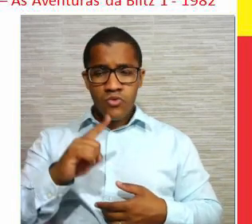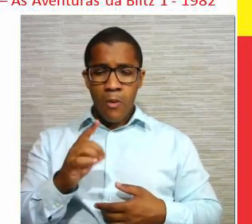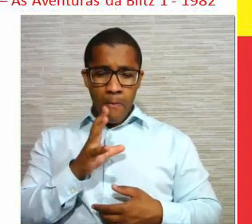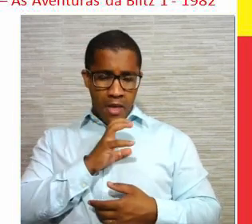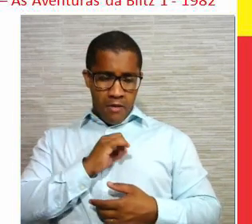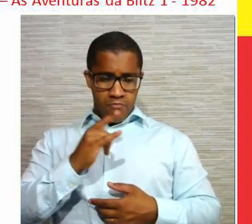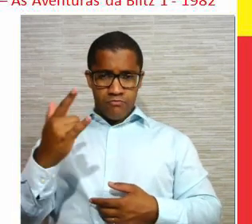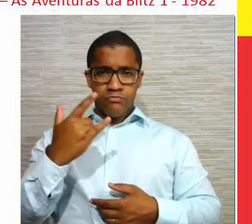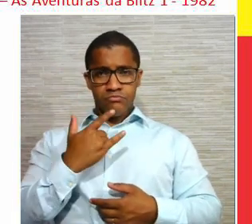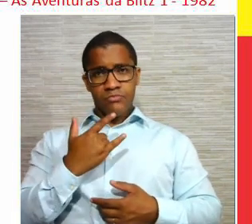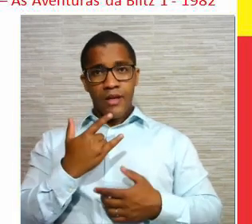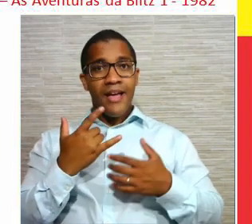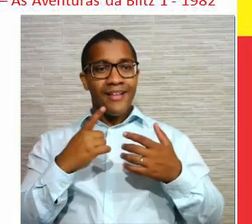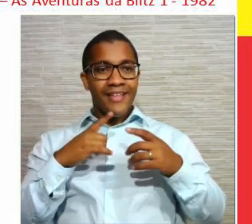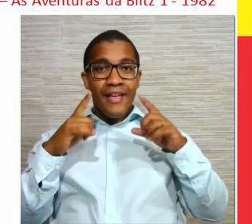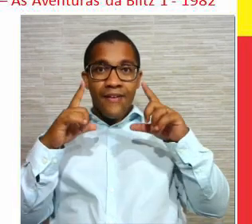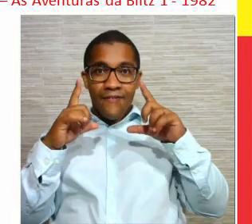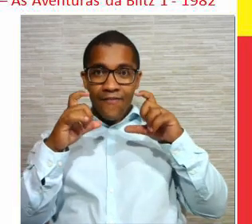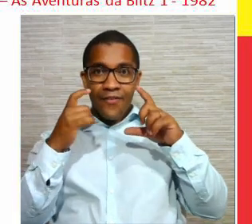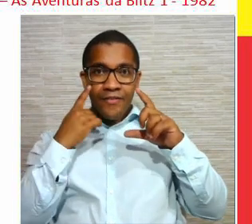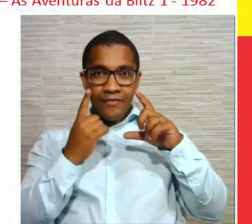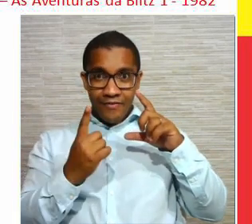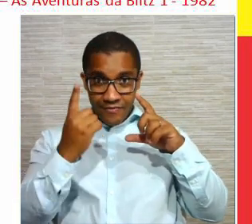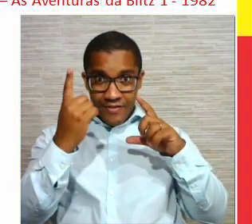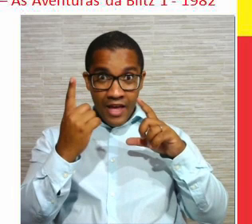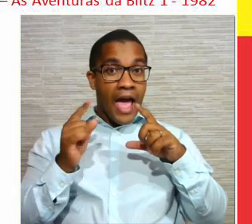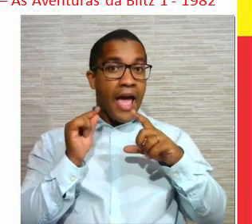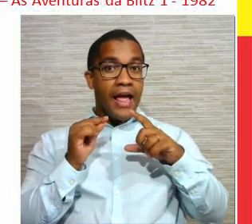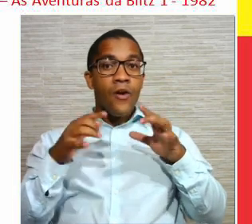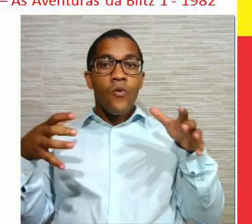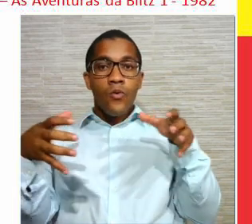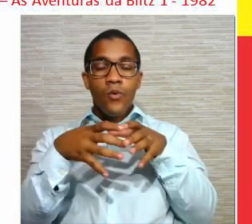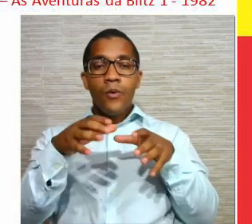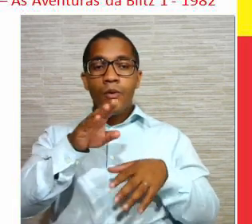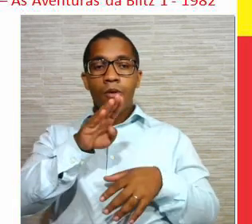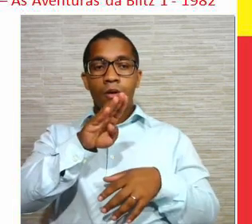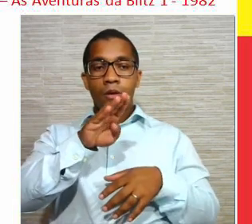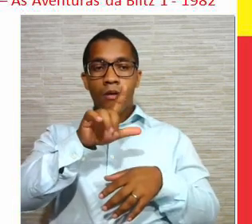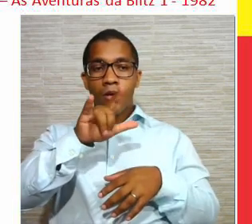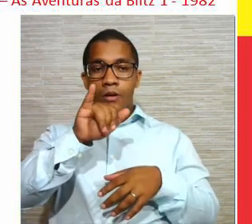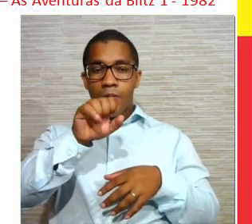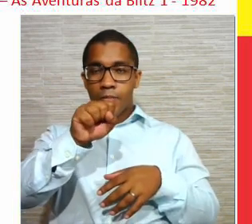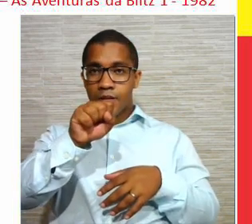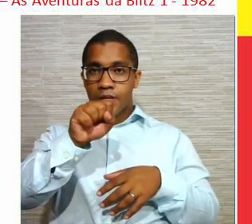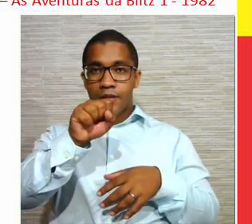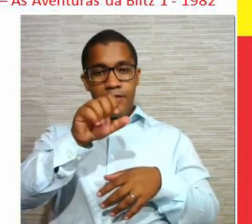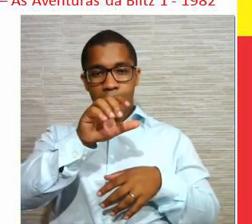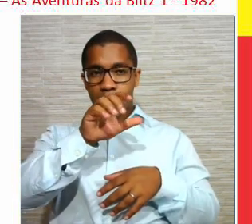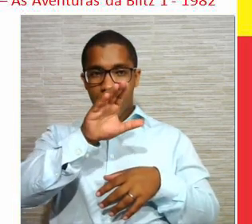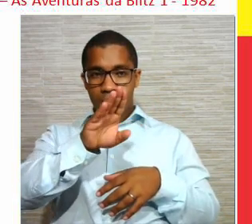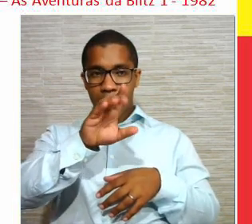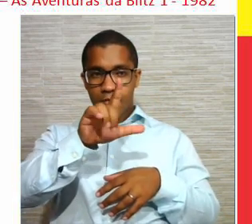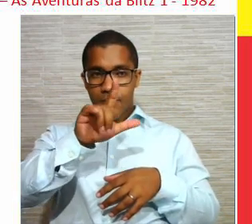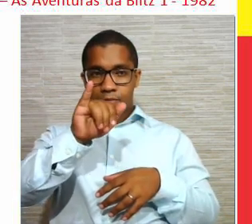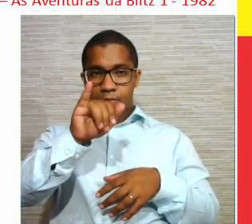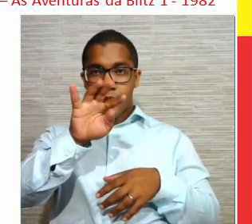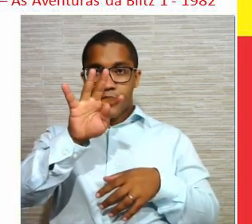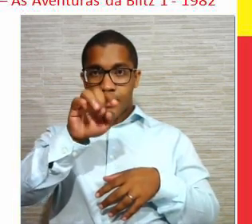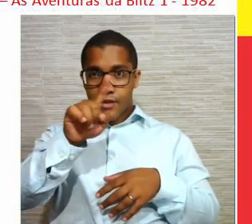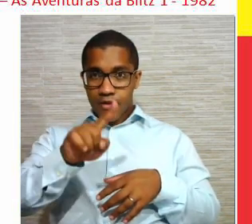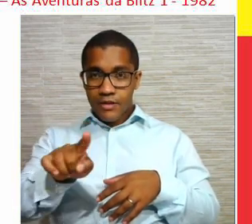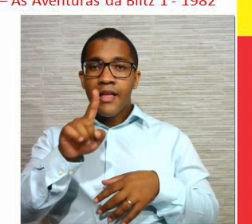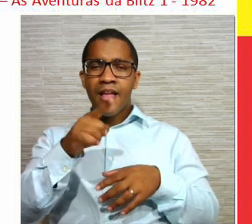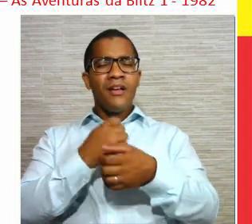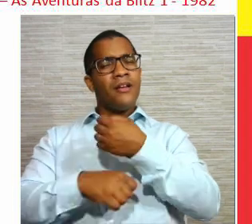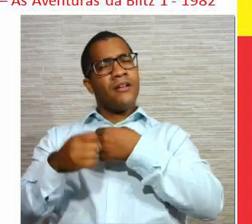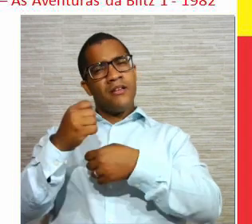em 82, que vocês veem aí a foto da banda Blitz, que foi muito sucesso na década de 80, que misturava